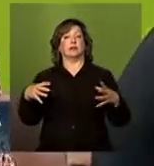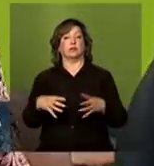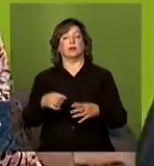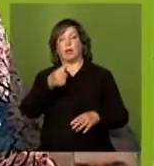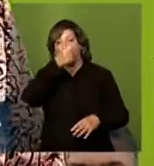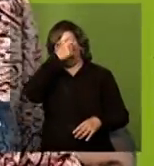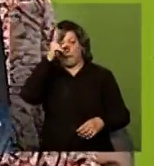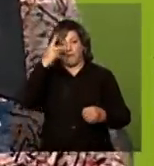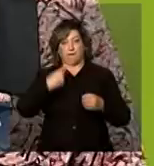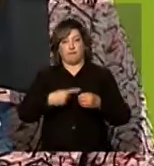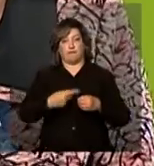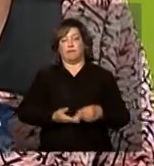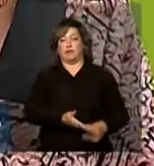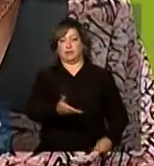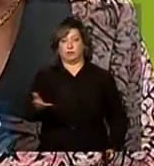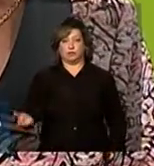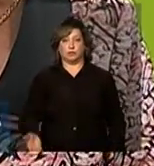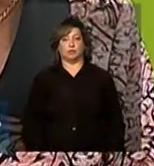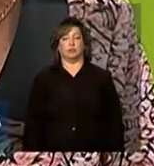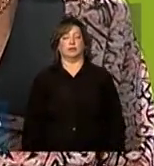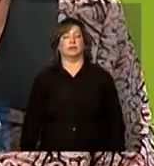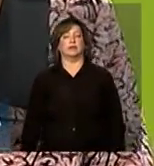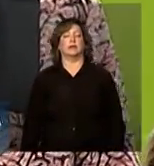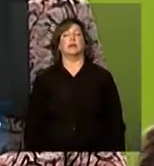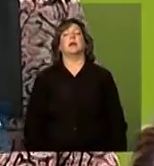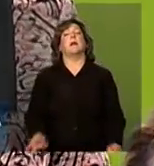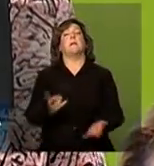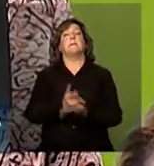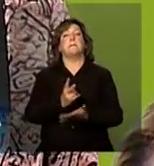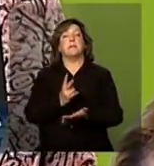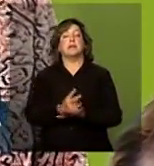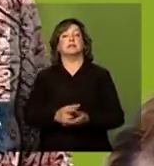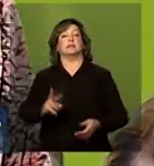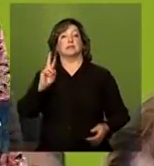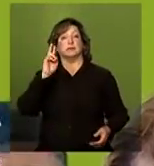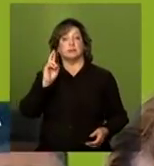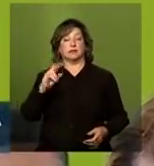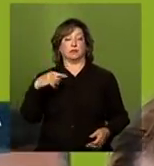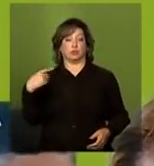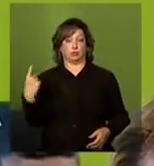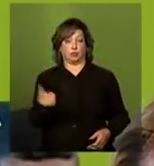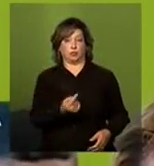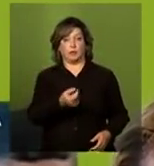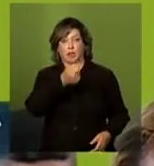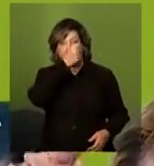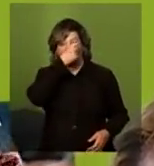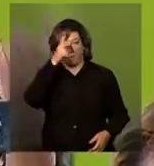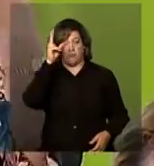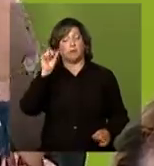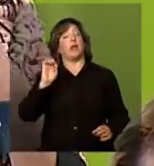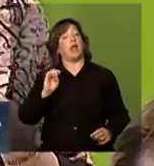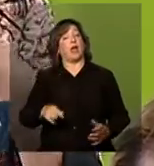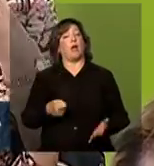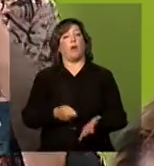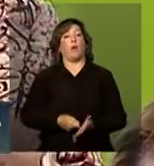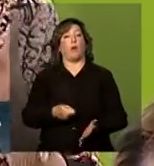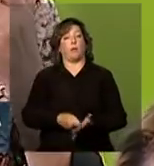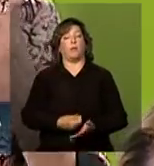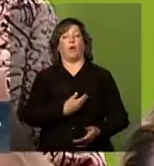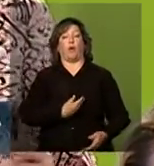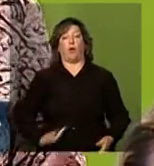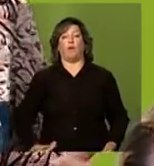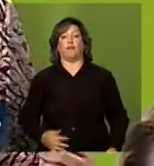das prefeituras mesmo sendo responsabilidade das prefeituras é obrigação do